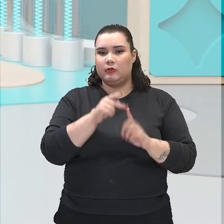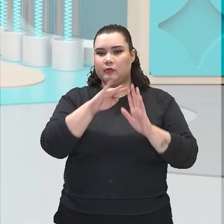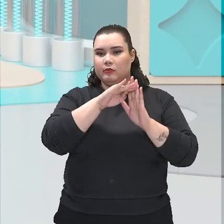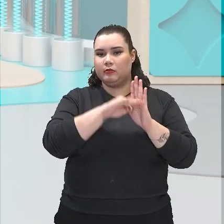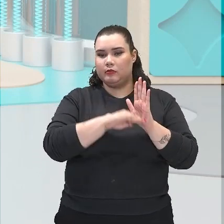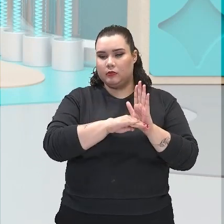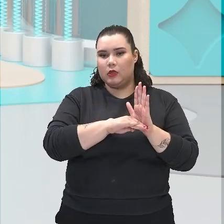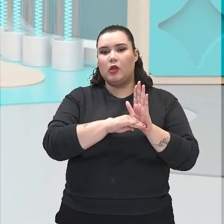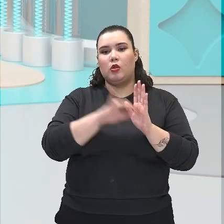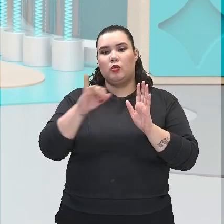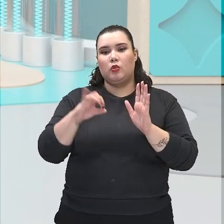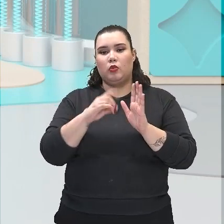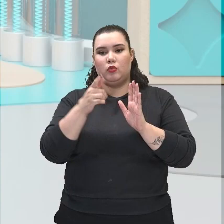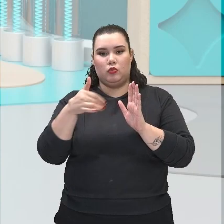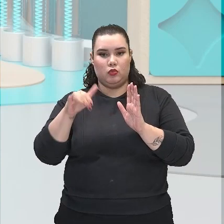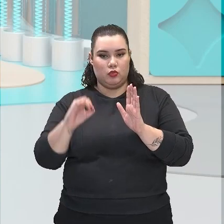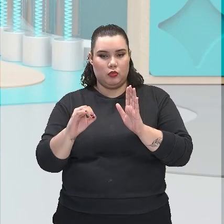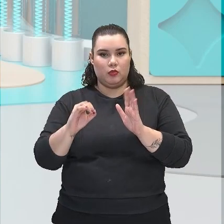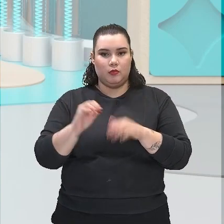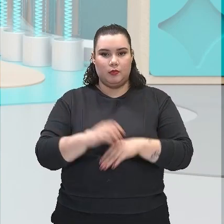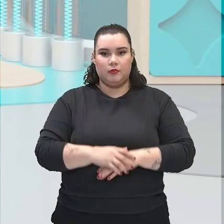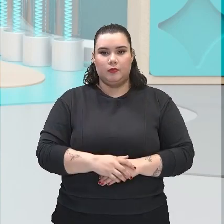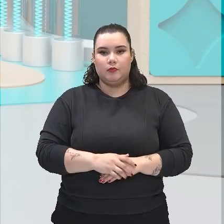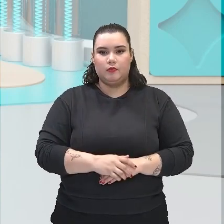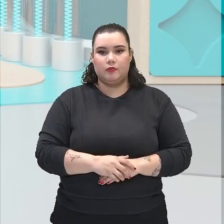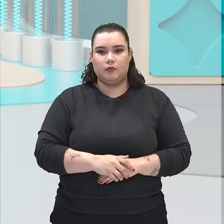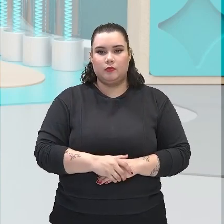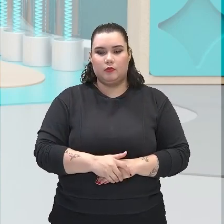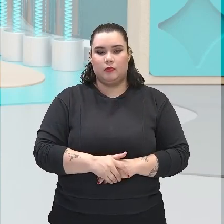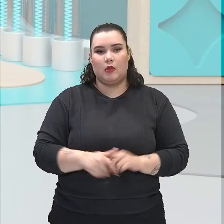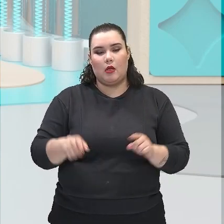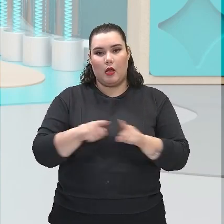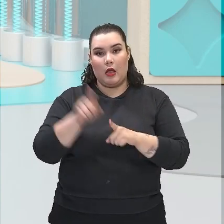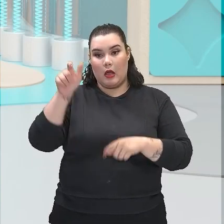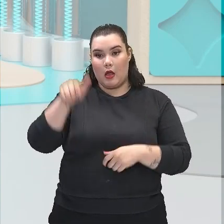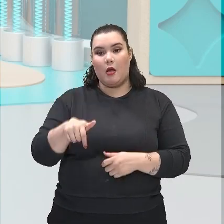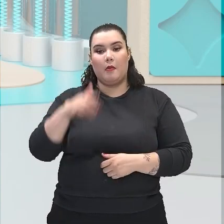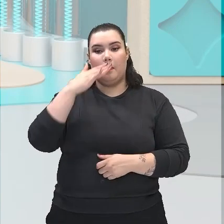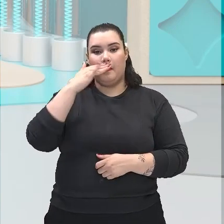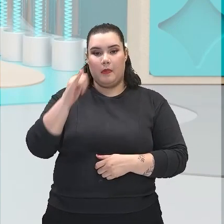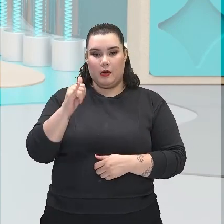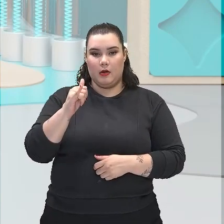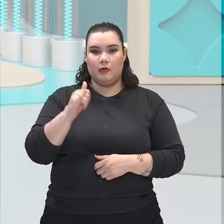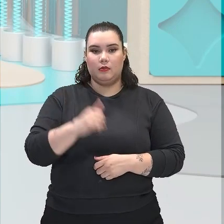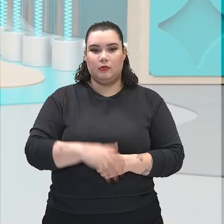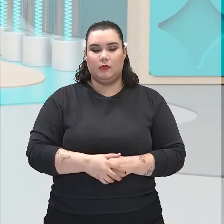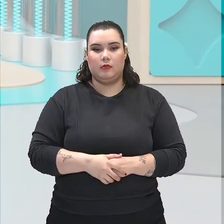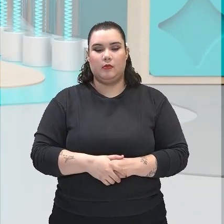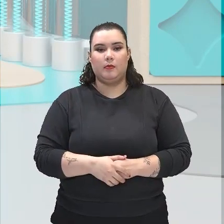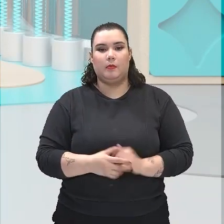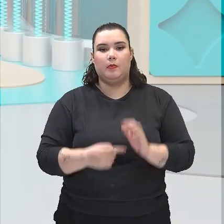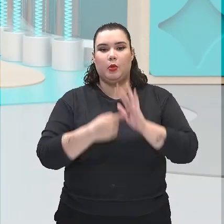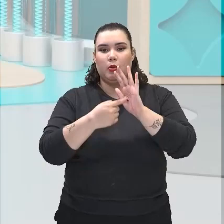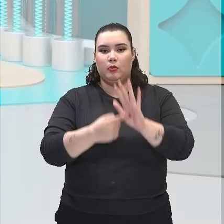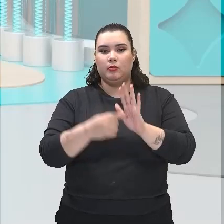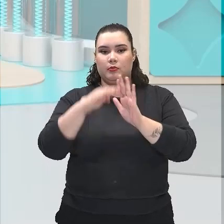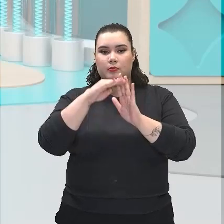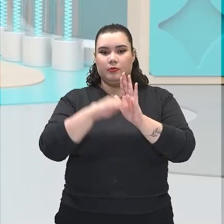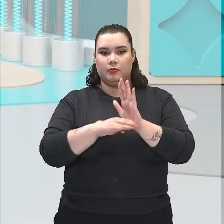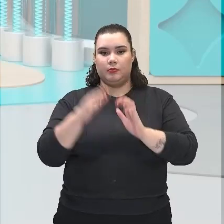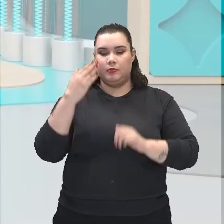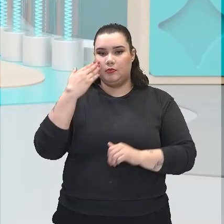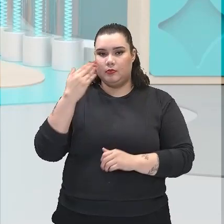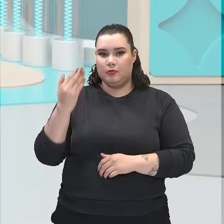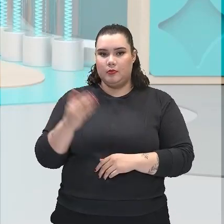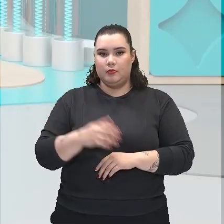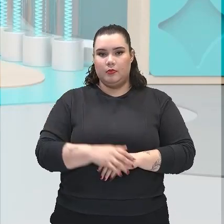nosso segundo debatedor, certo? Também é um pai e ele apresenta esse roteiro aqui de